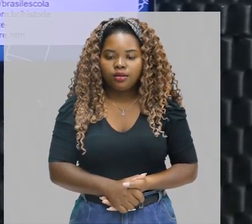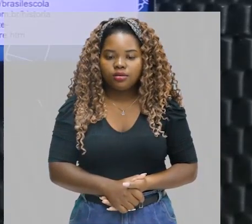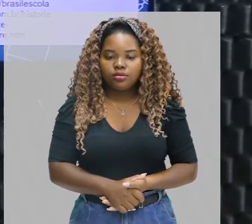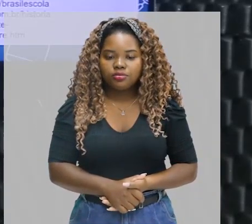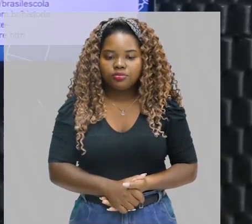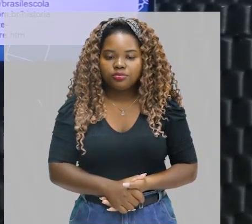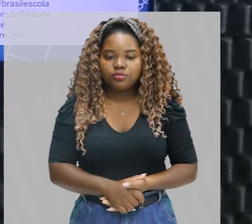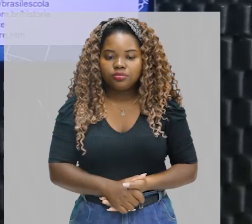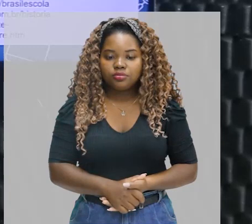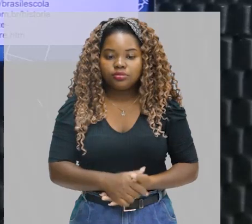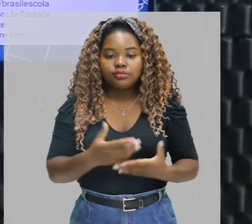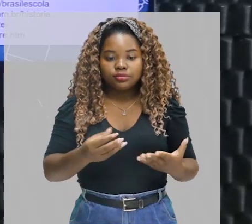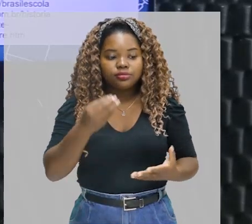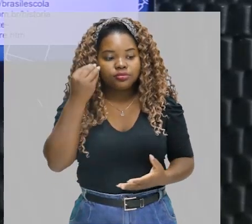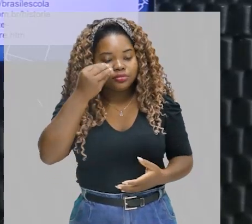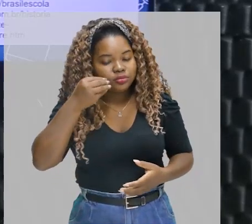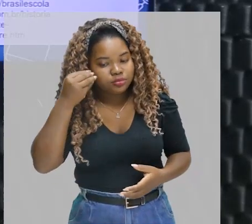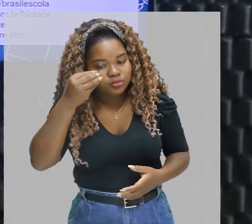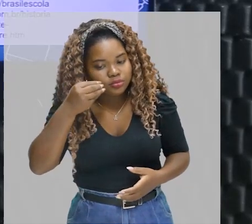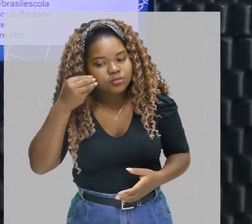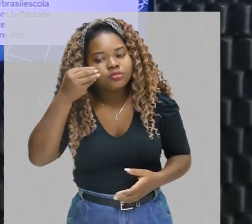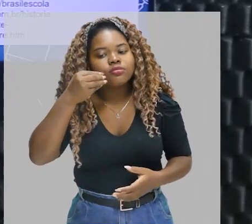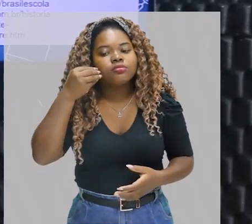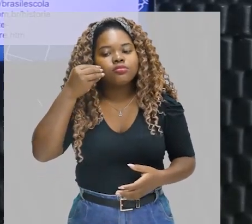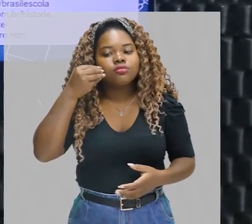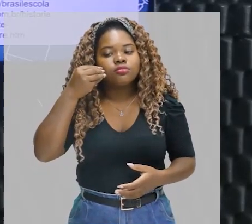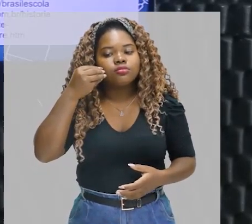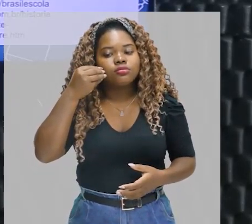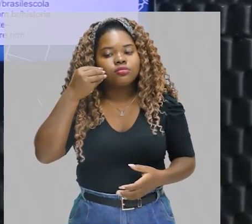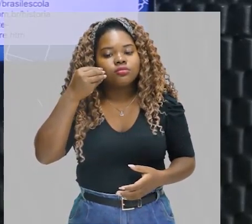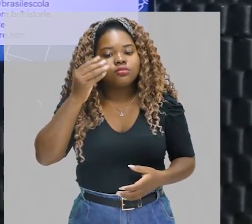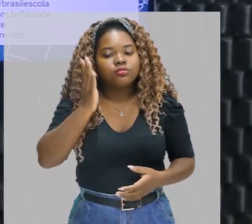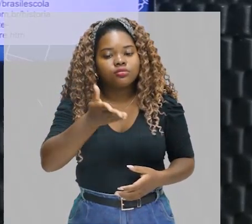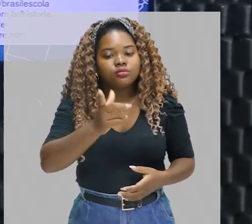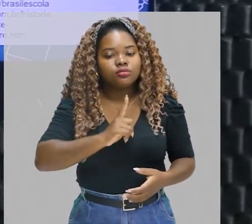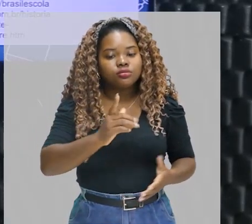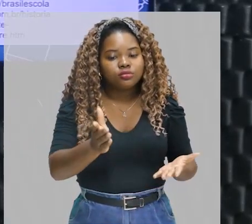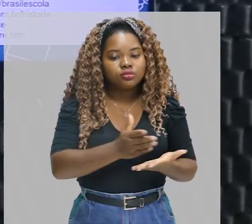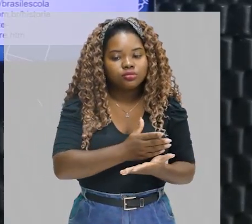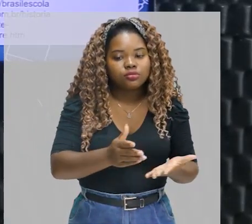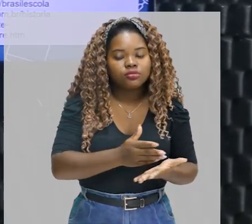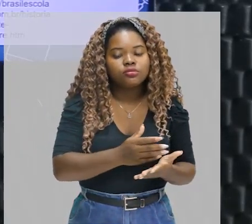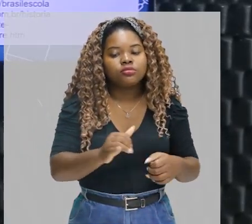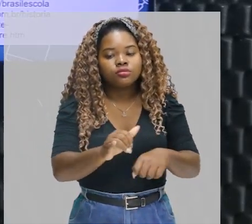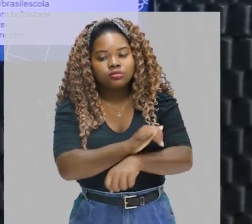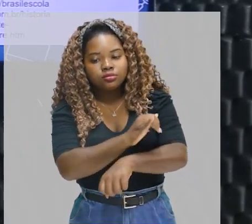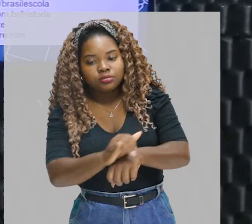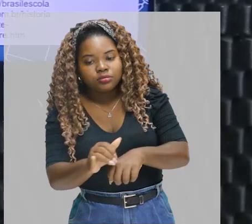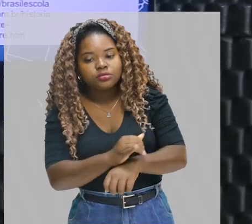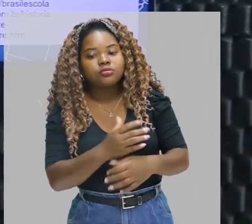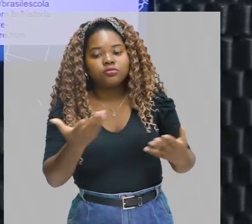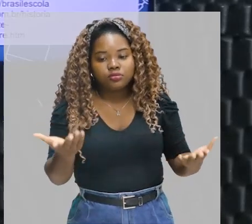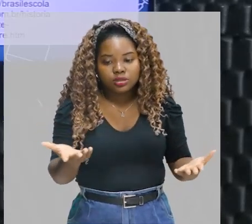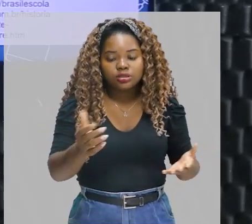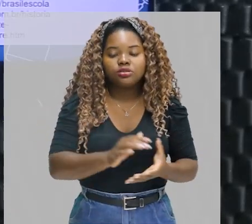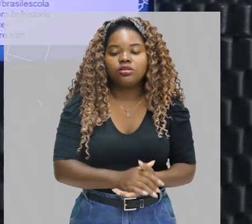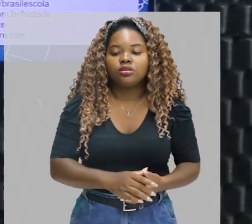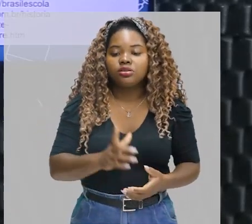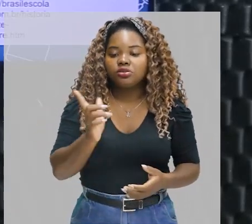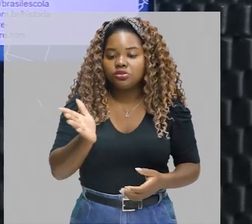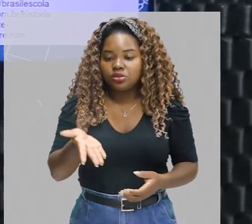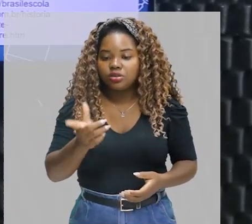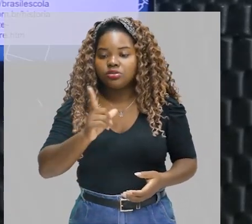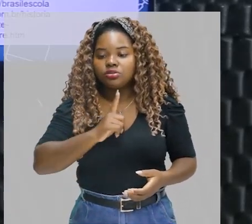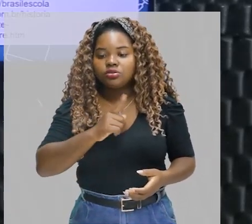ali eles provavam, né, que eles já dominavam algumas técnicas, né, como já dominavam a matemática, já dominavam ali